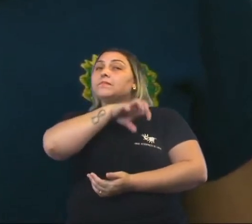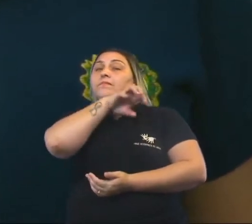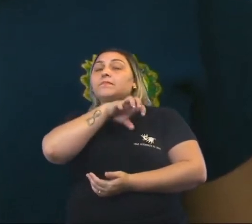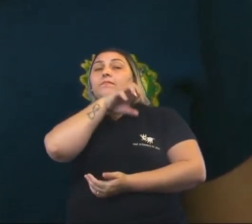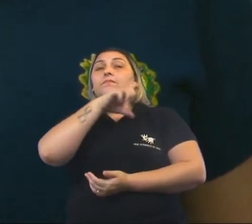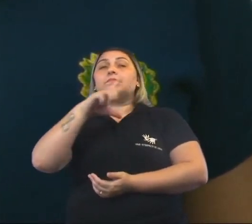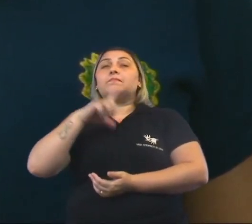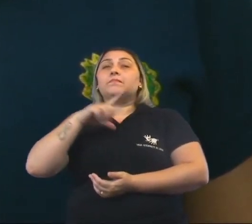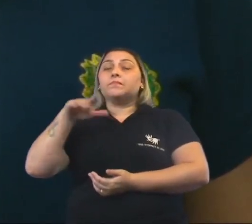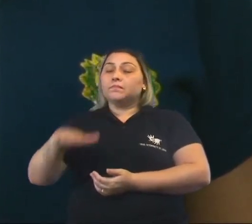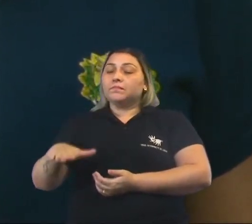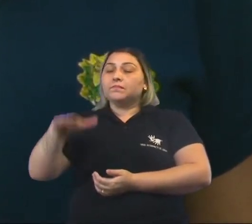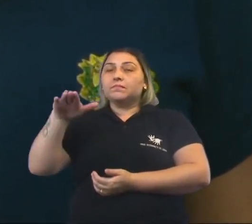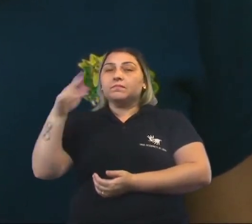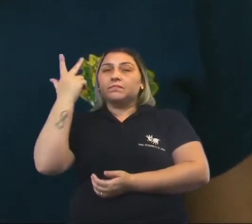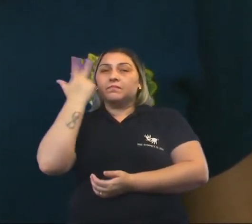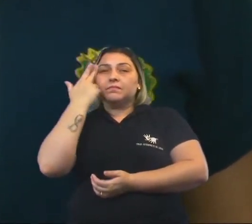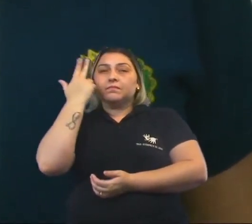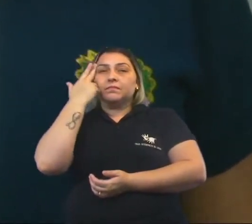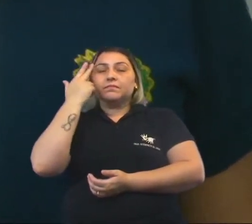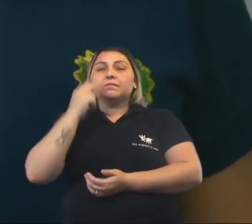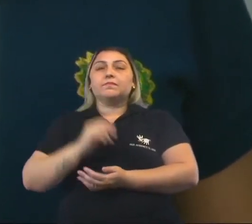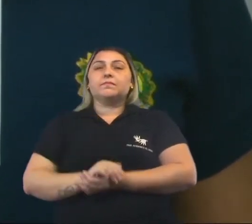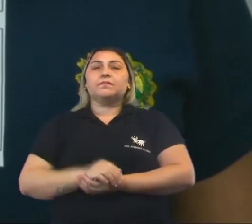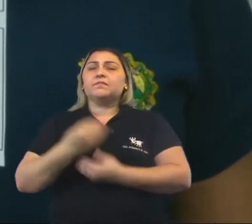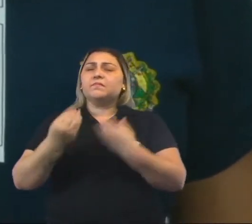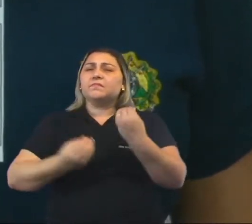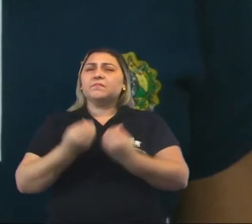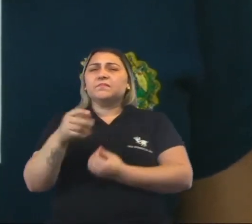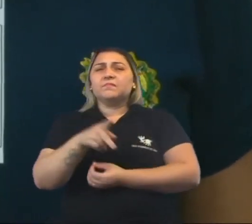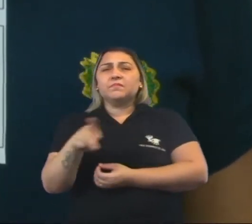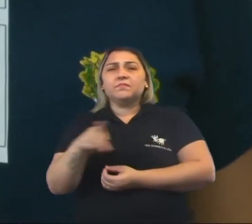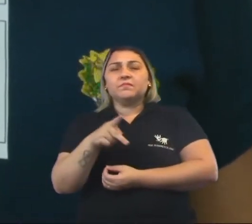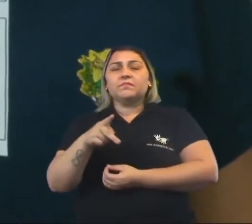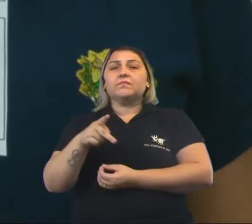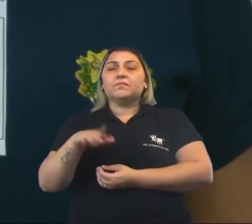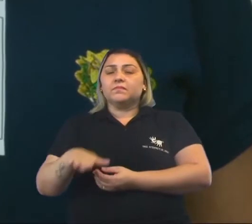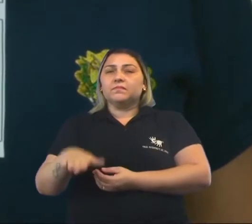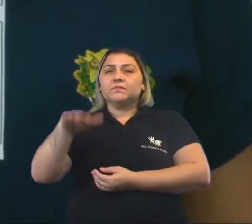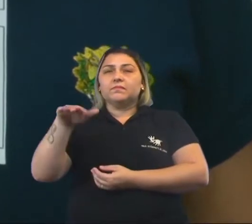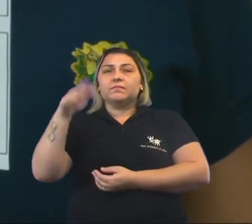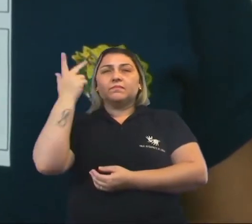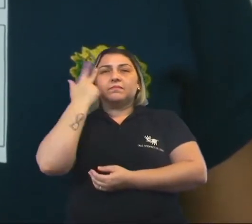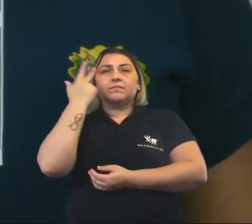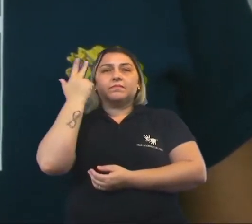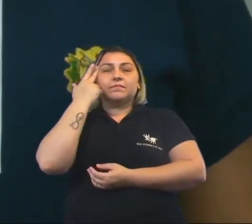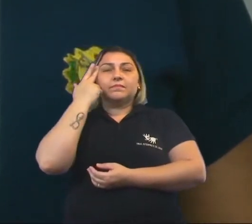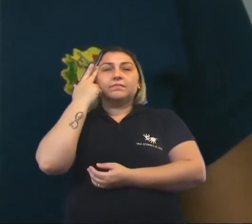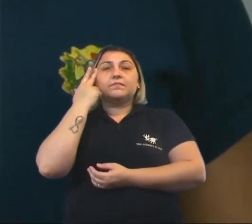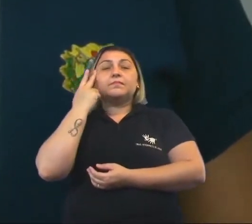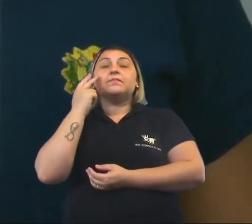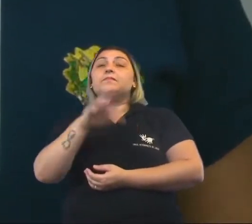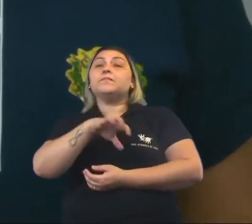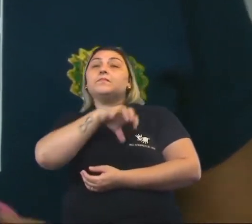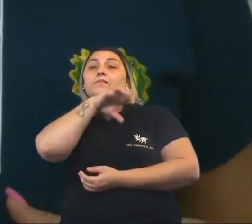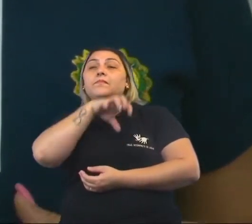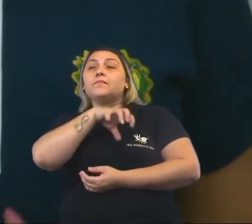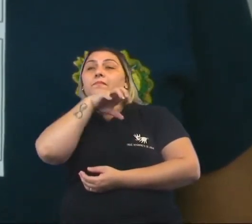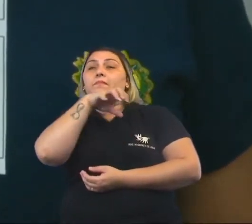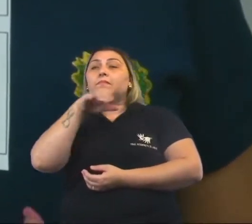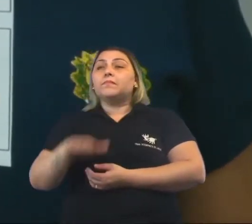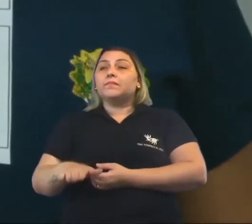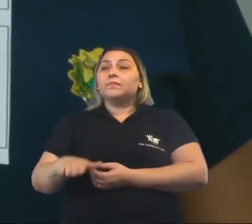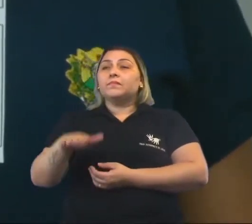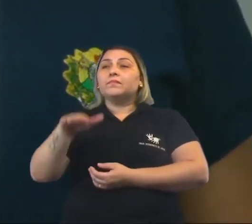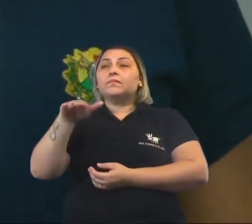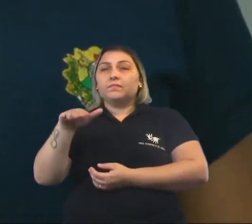tinham um crescimento normal. Como assim, professor, o crescimento normal? Os animais, eles cresciam